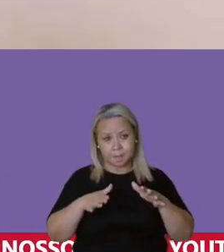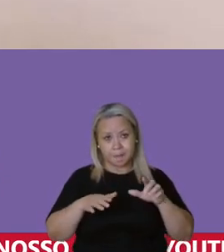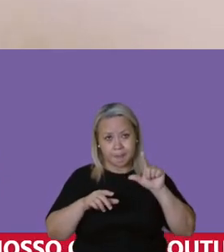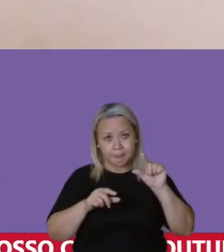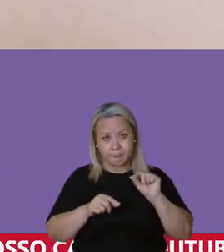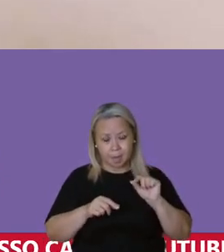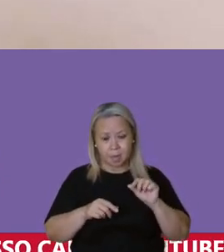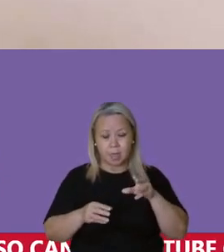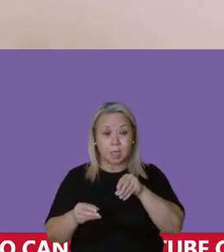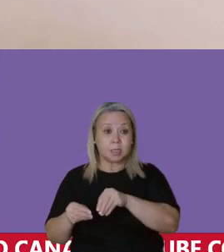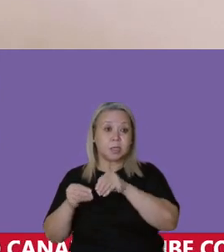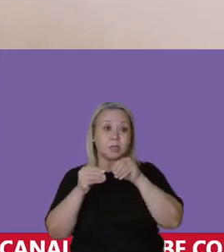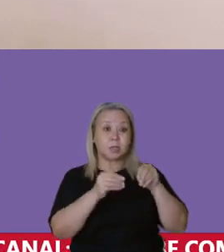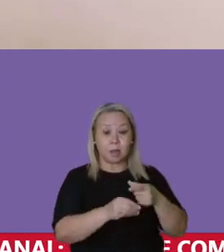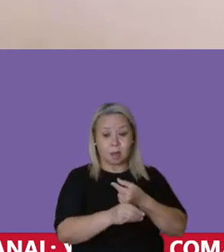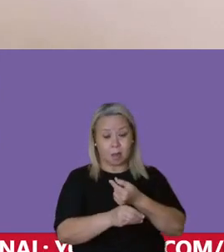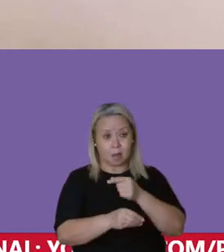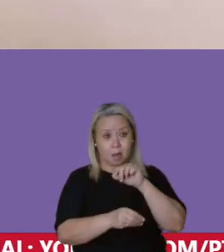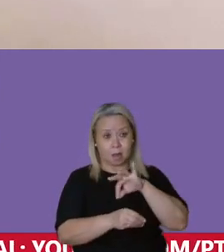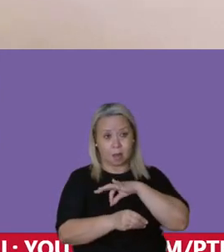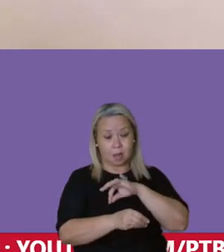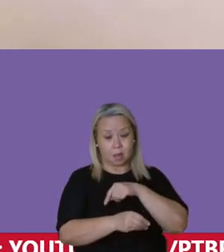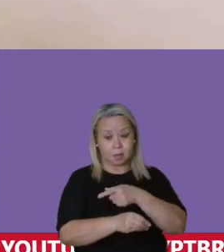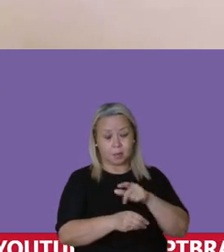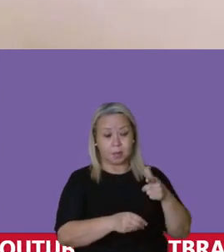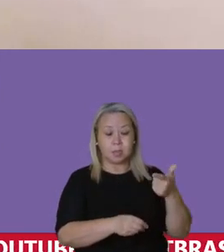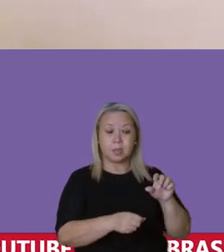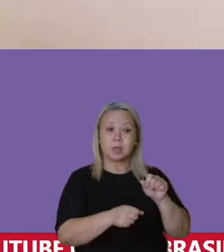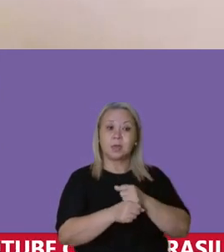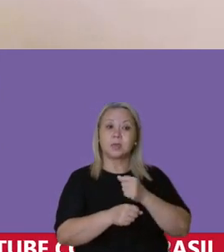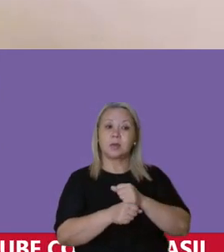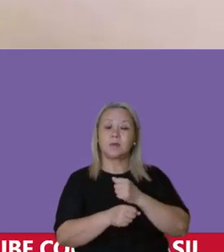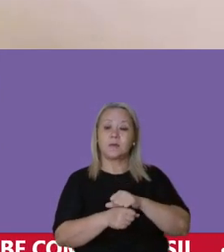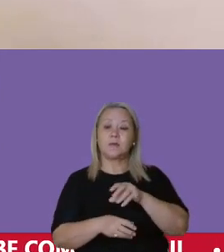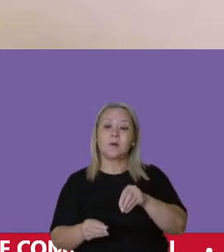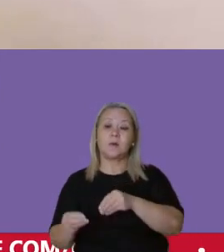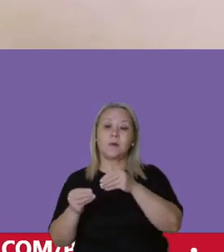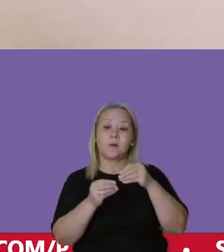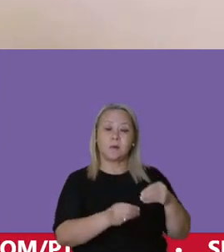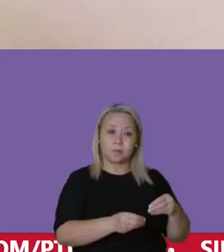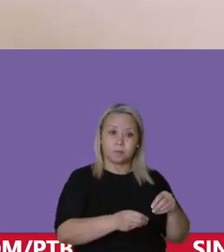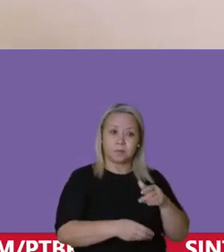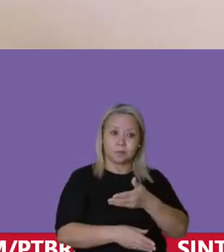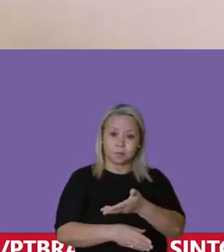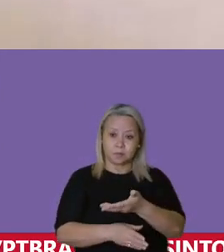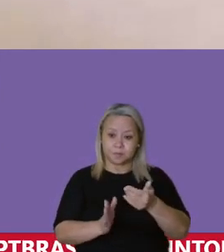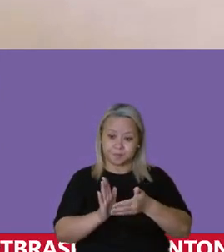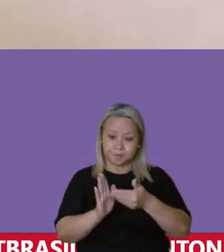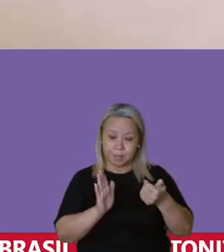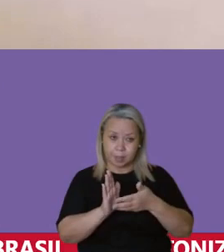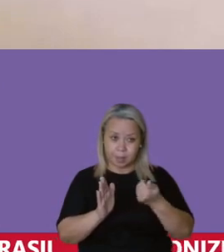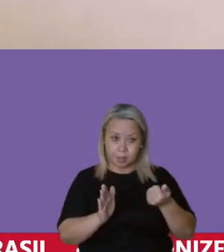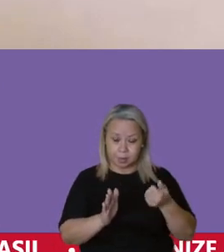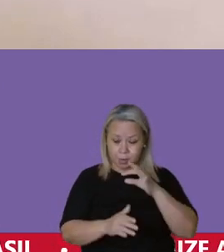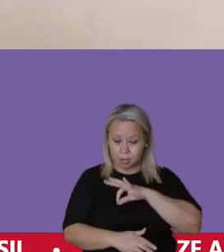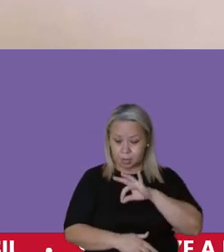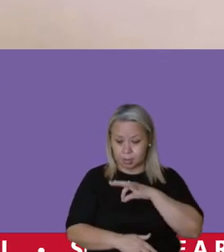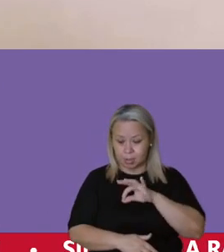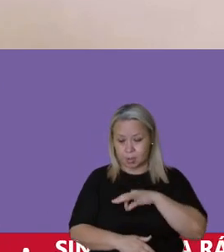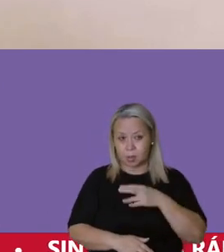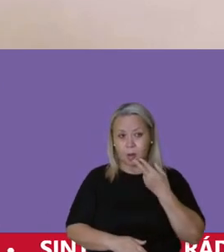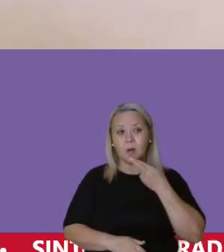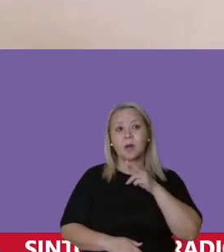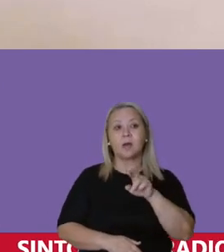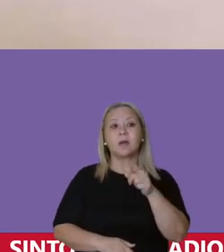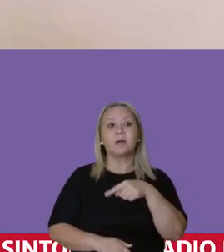renda deles, e é o que vai acontecer, essa reforma tira a renda justamente dos 40% na renda média, o